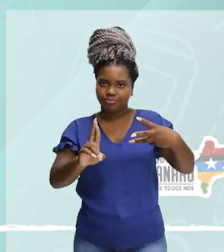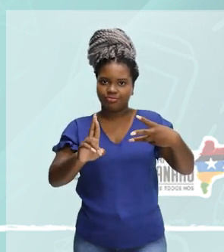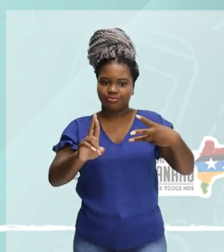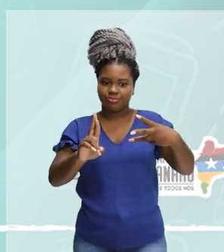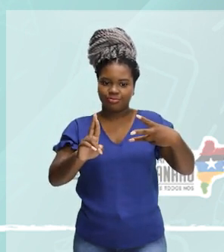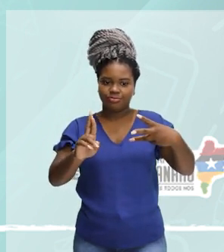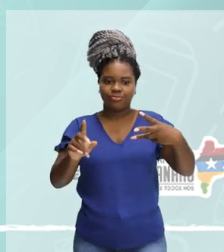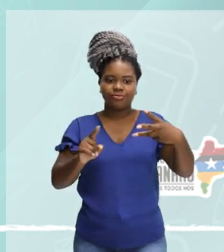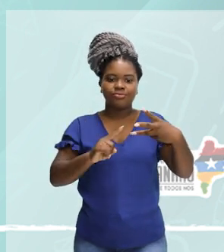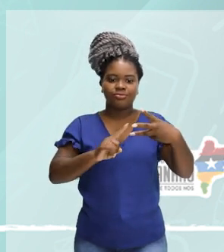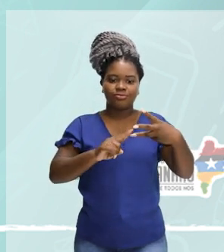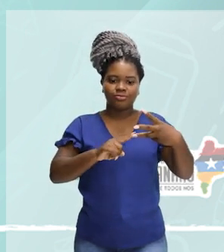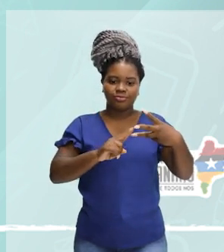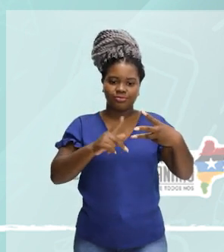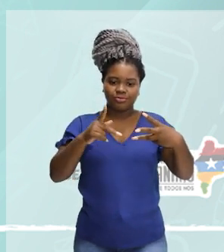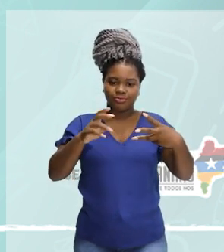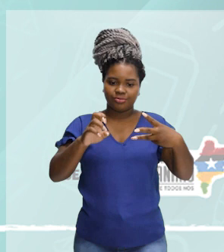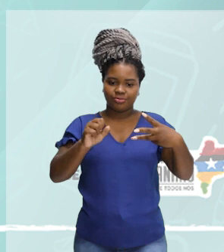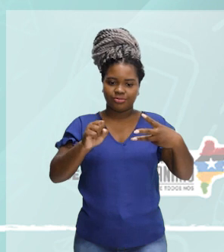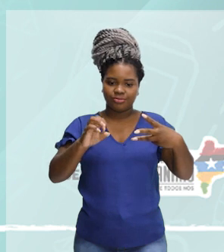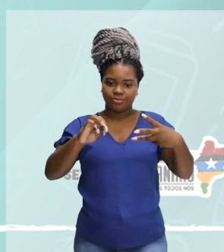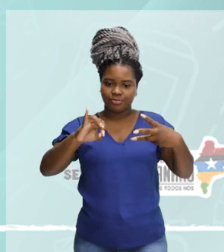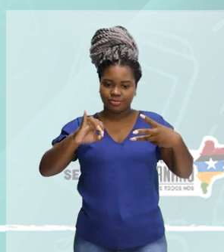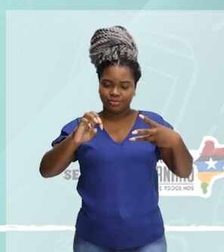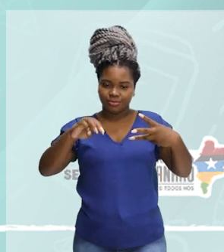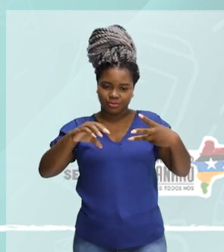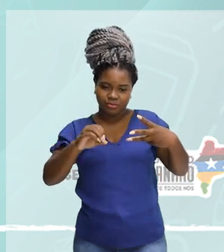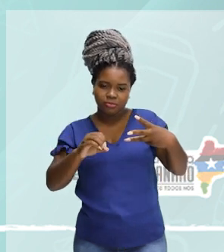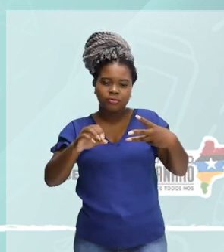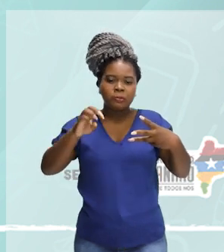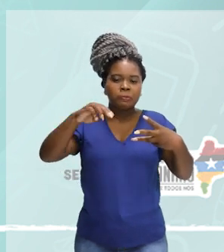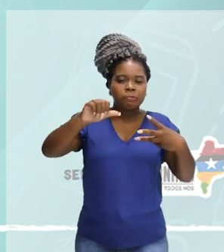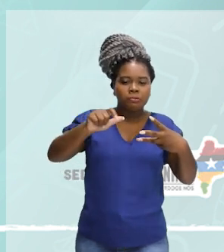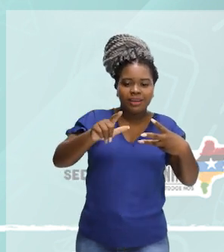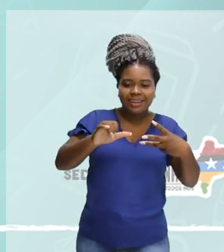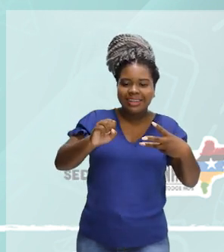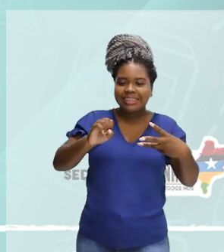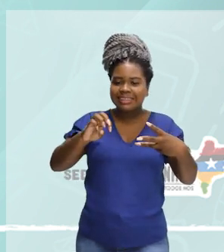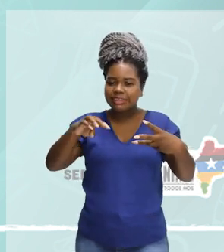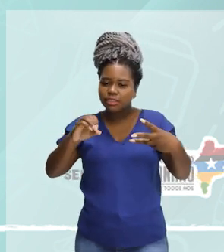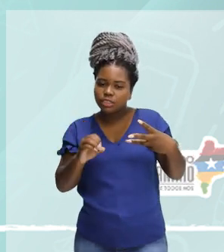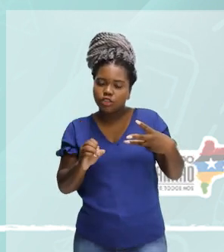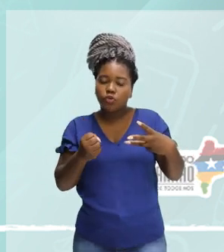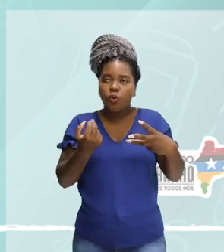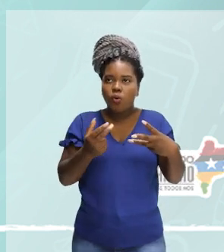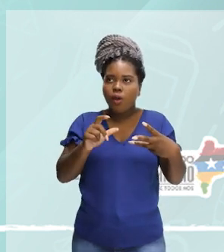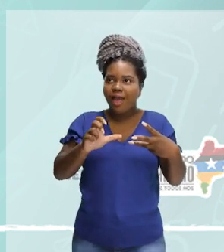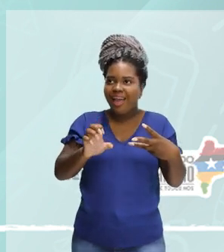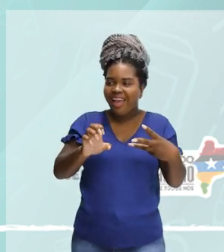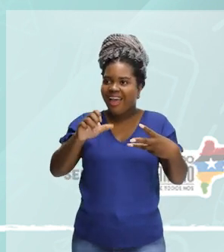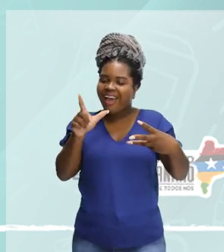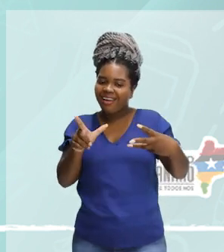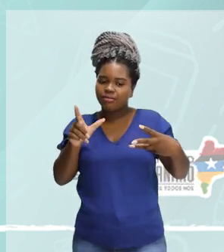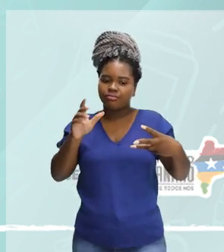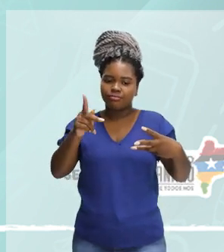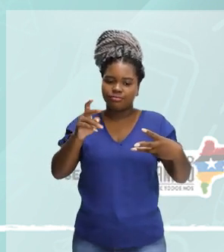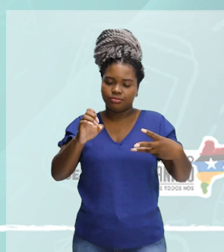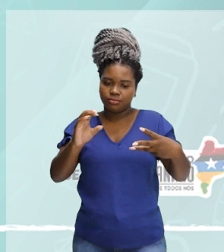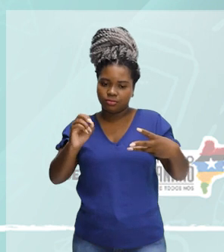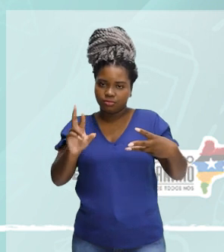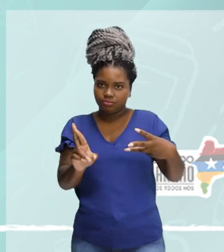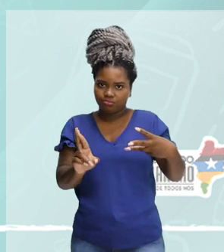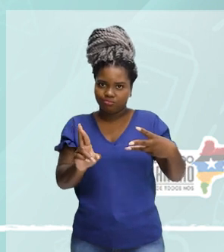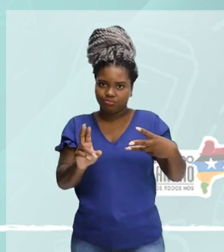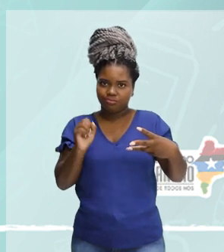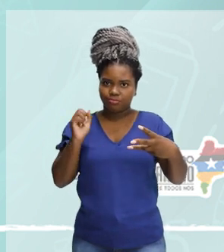pior. E no grau superlativo, péssimo, malíssimo, el peor. Péssimo, malíssimo, el